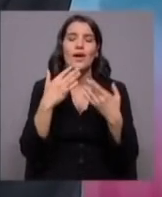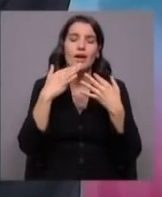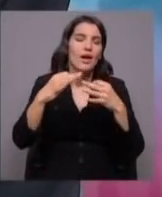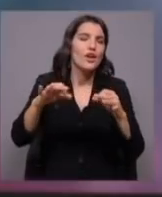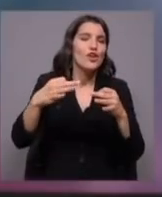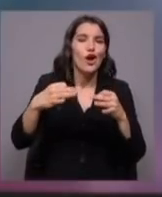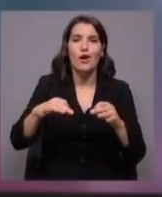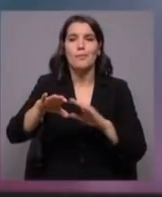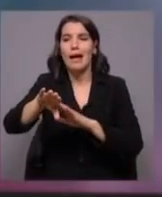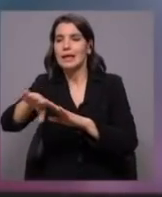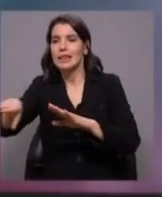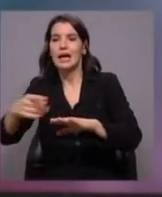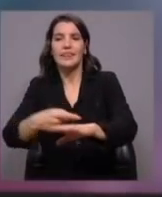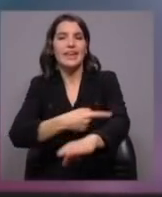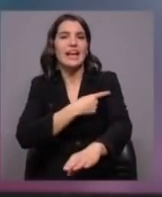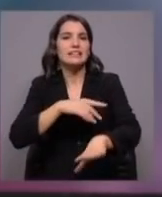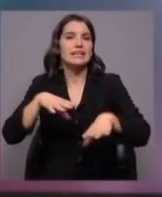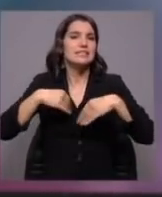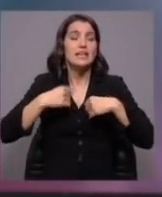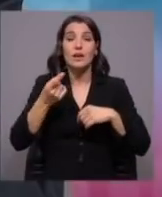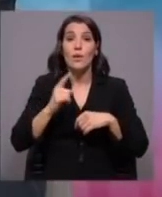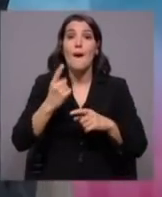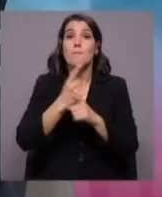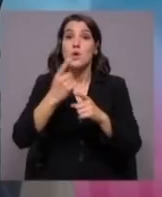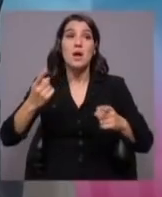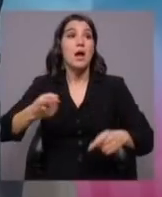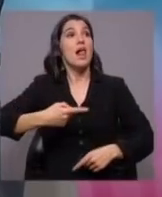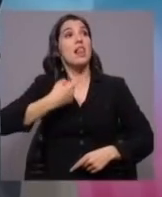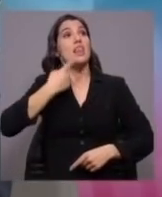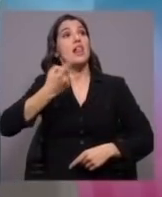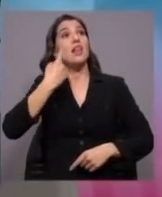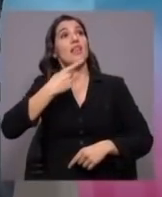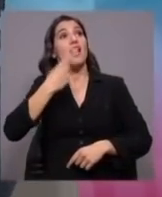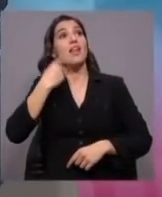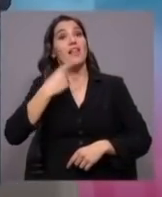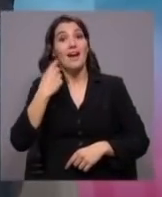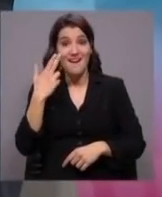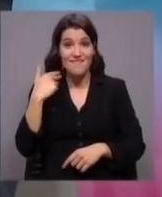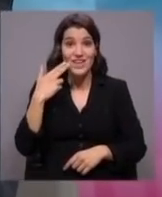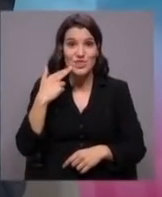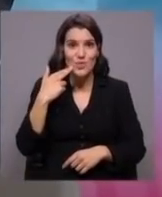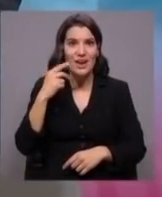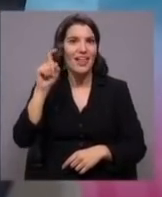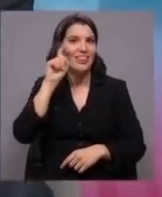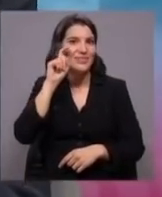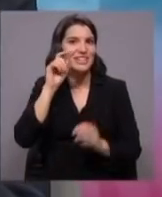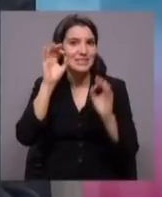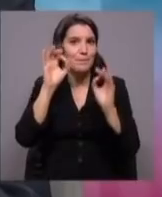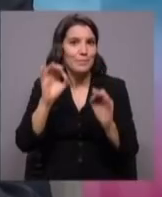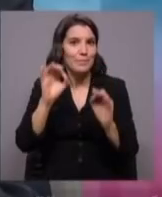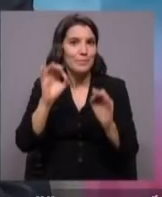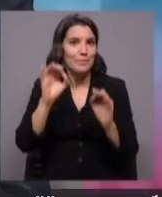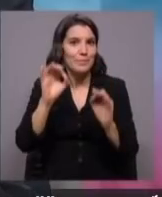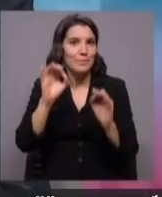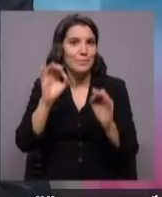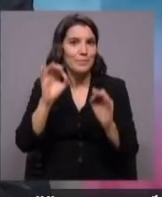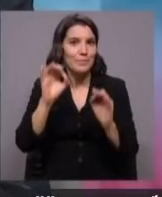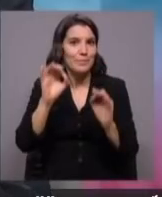da extrema-direita, é que depois de tanto barulho, o Dr. André Ventura não defende exatamente o que todos pensavam que